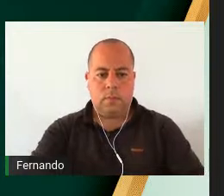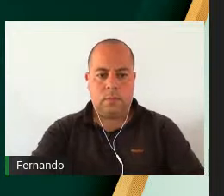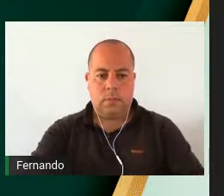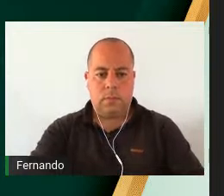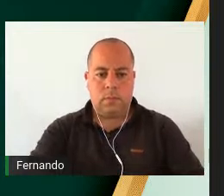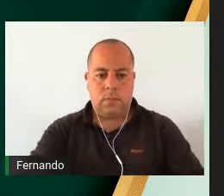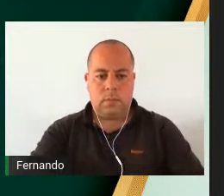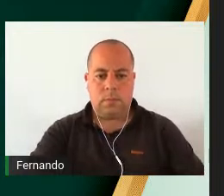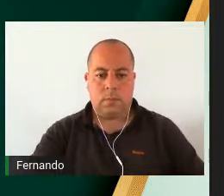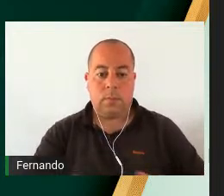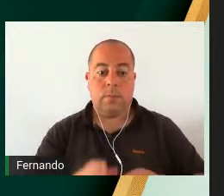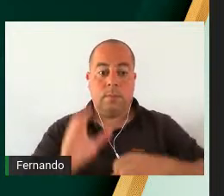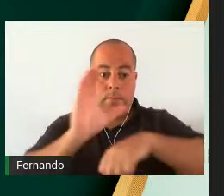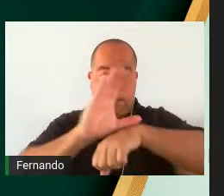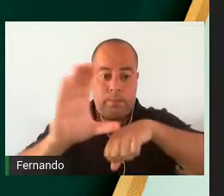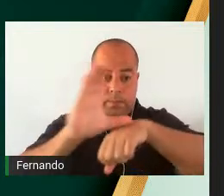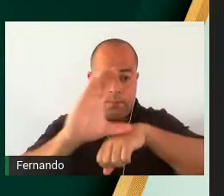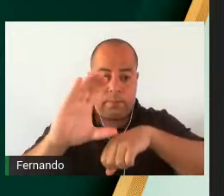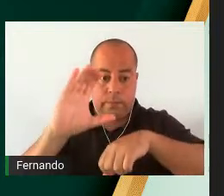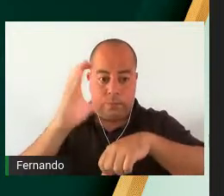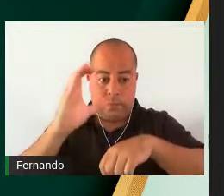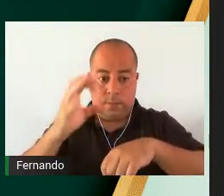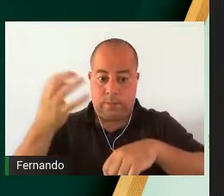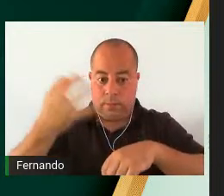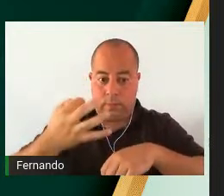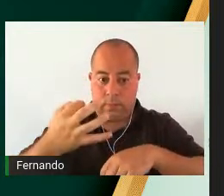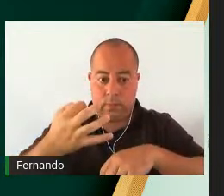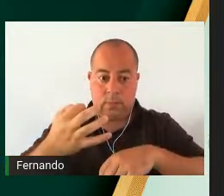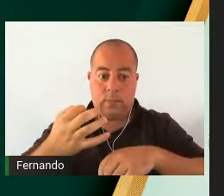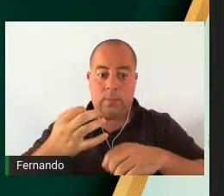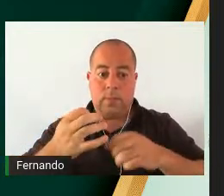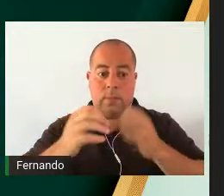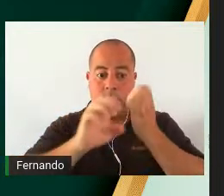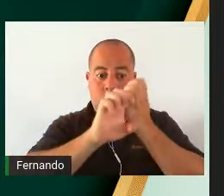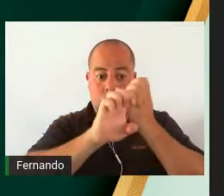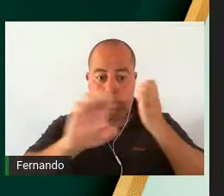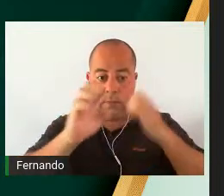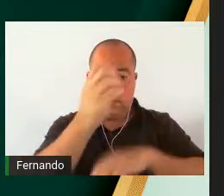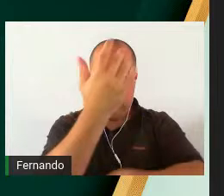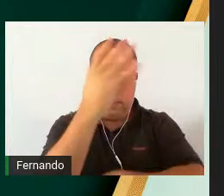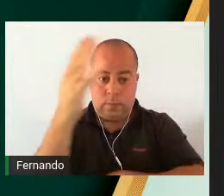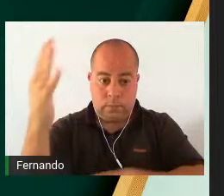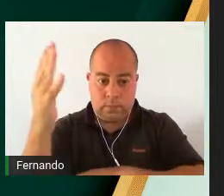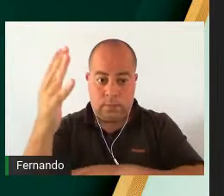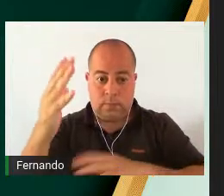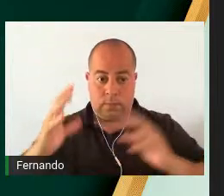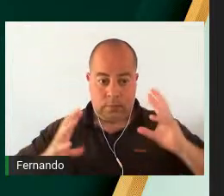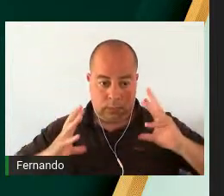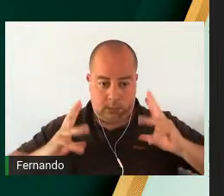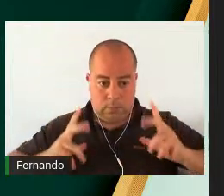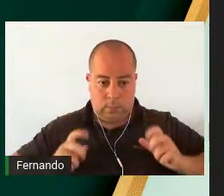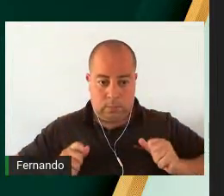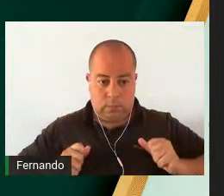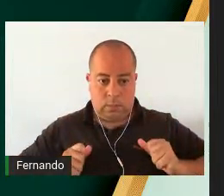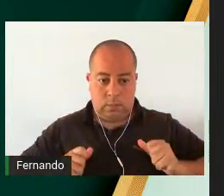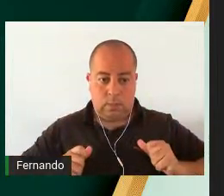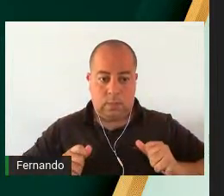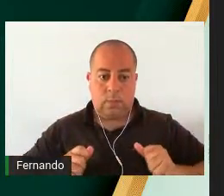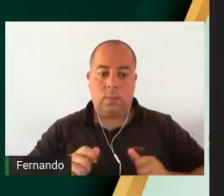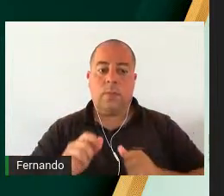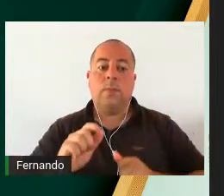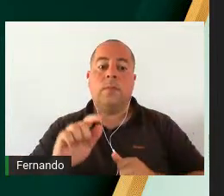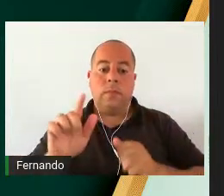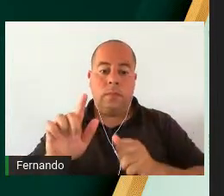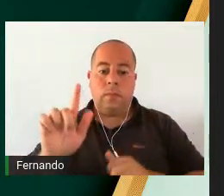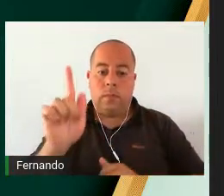Dos cursos de Ciências Exatas, Engenharia Ambiental e Sanitária e Geologia do